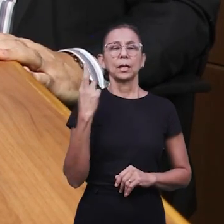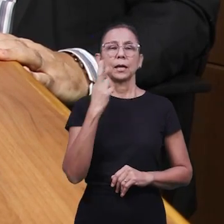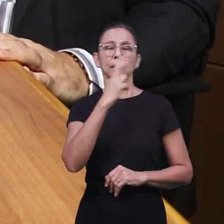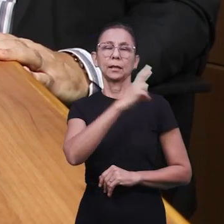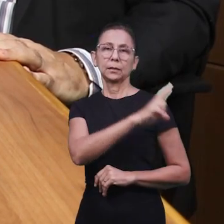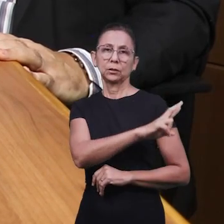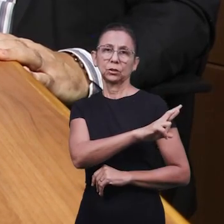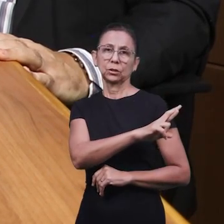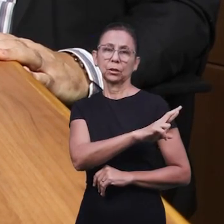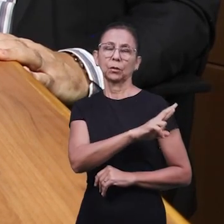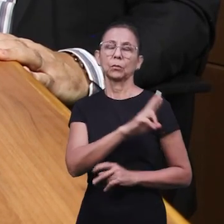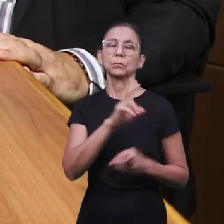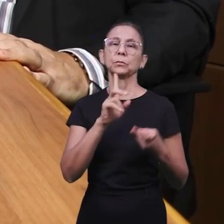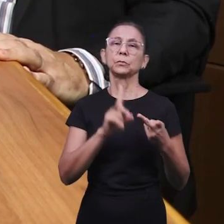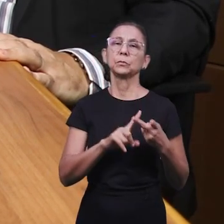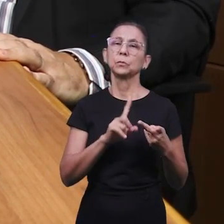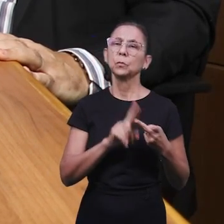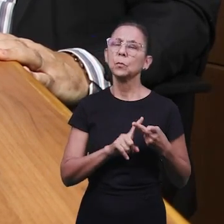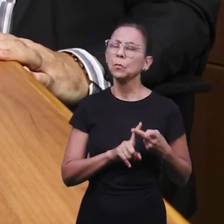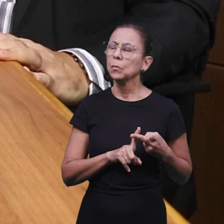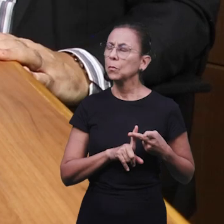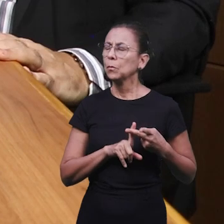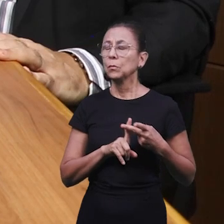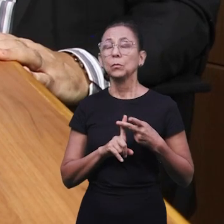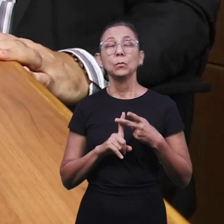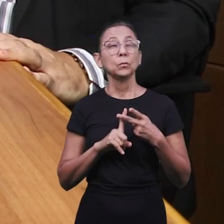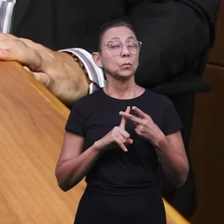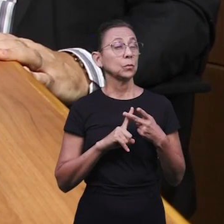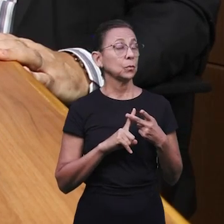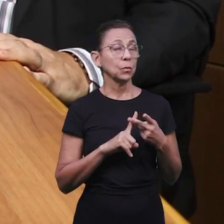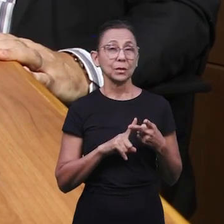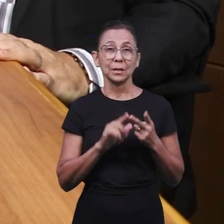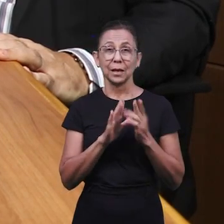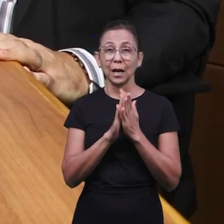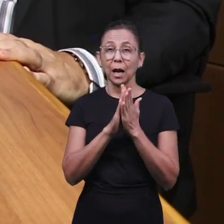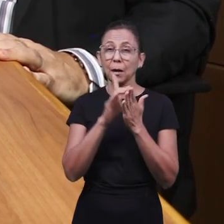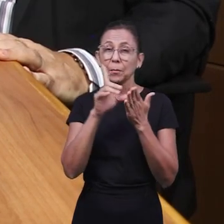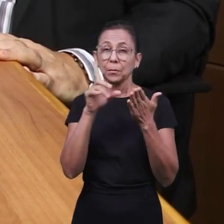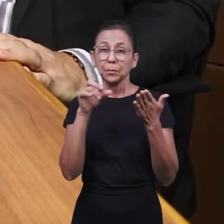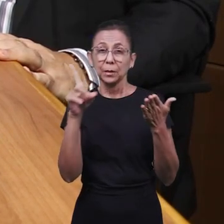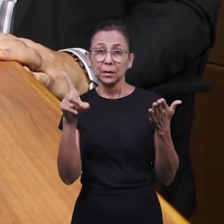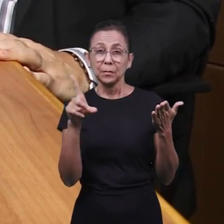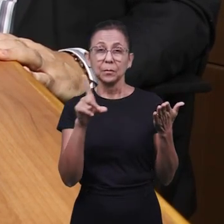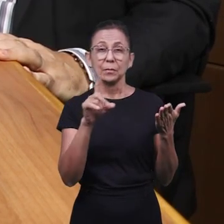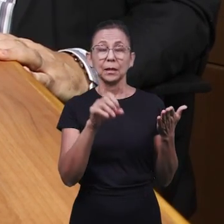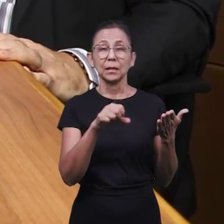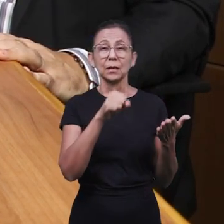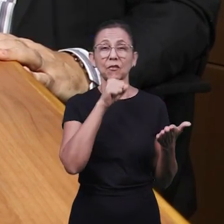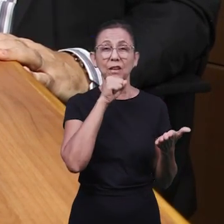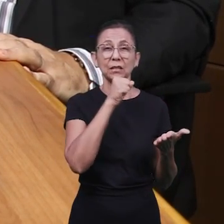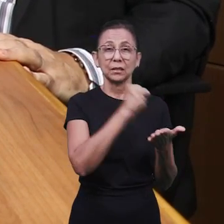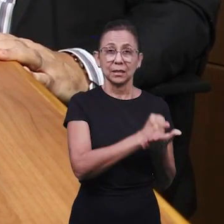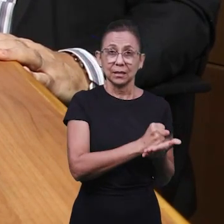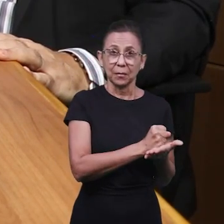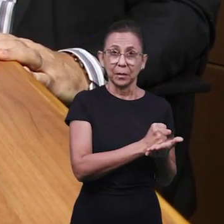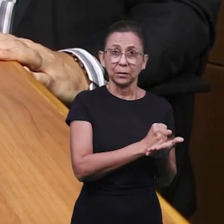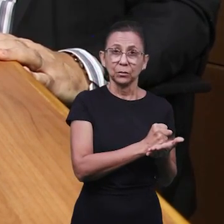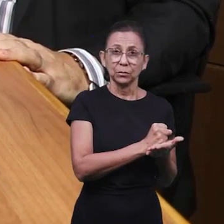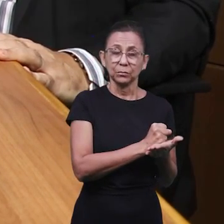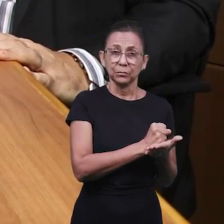fariseu, muito zeloso pela Bíblia até então, que era o Velho Testamento e os